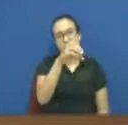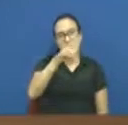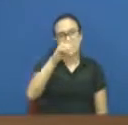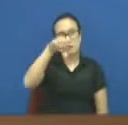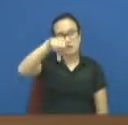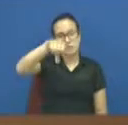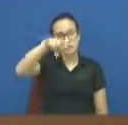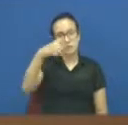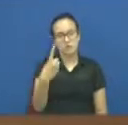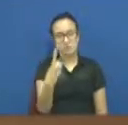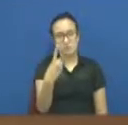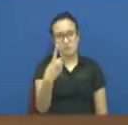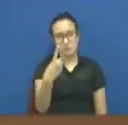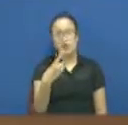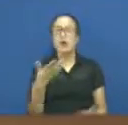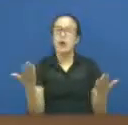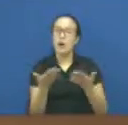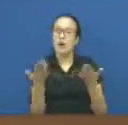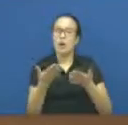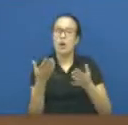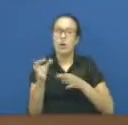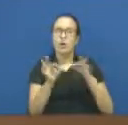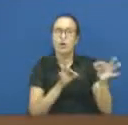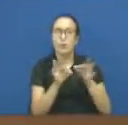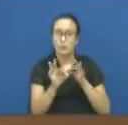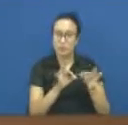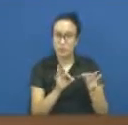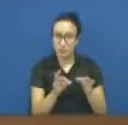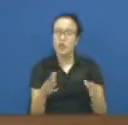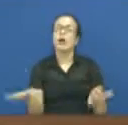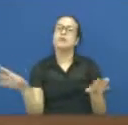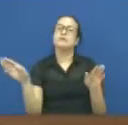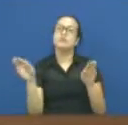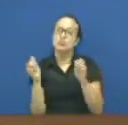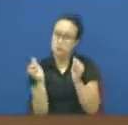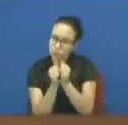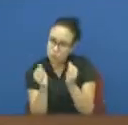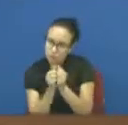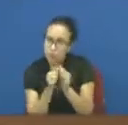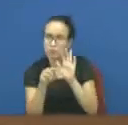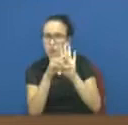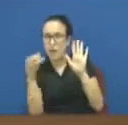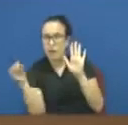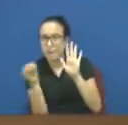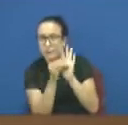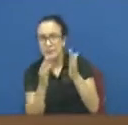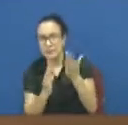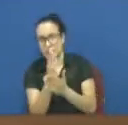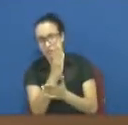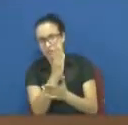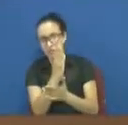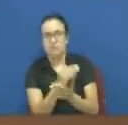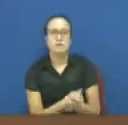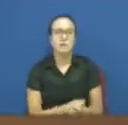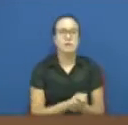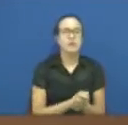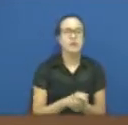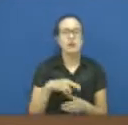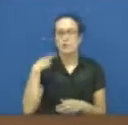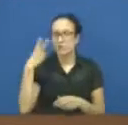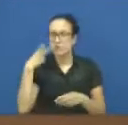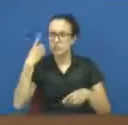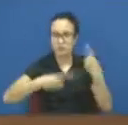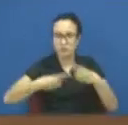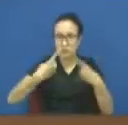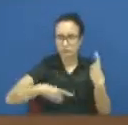3091. Agora, apreciaremos a emenda, o projeto com a emenda aprovada. Algum vereador deseja